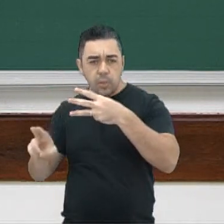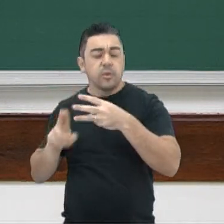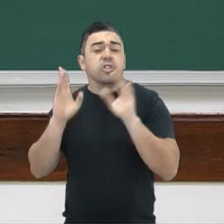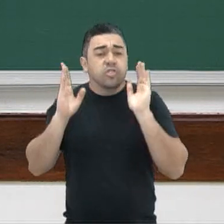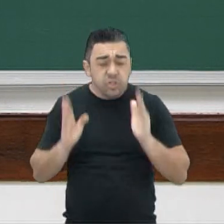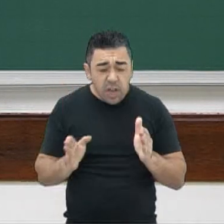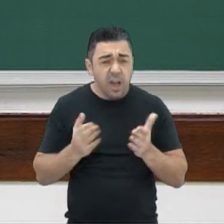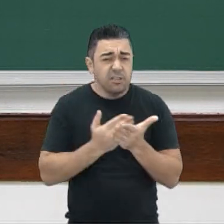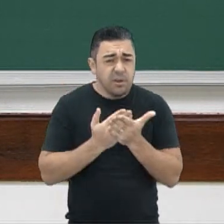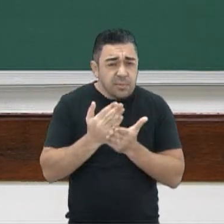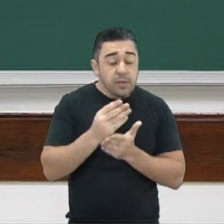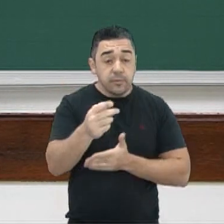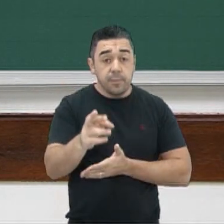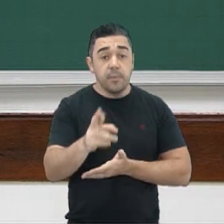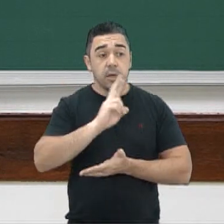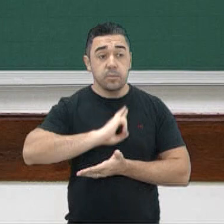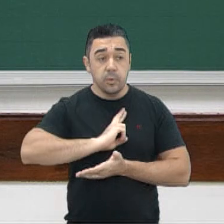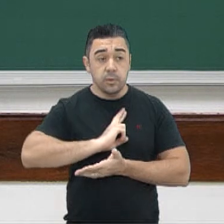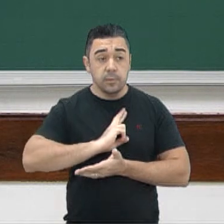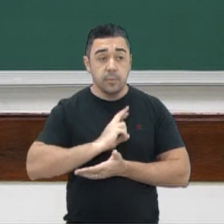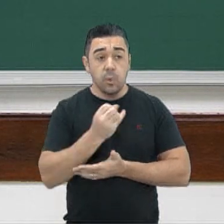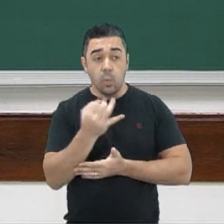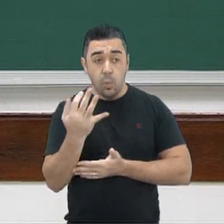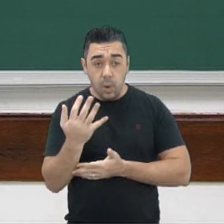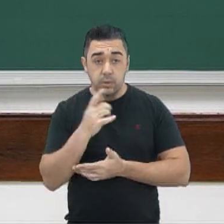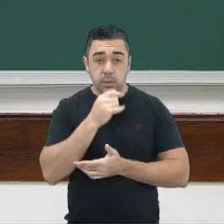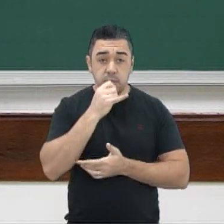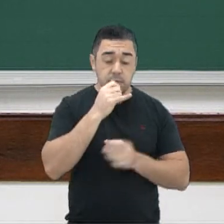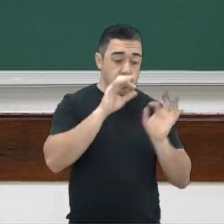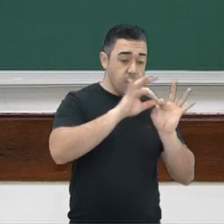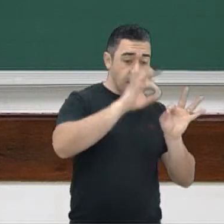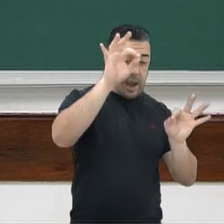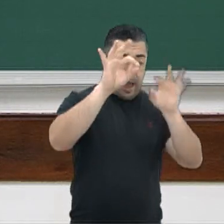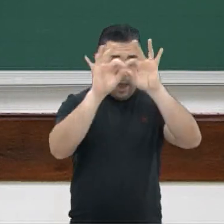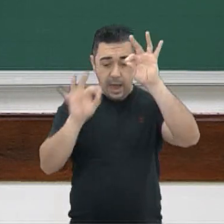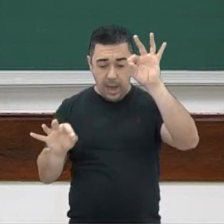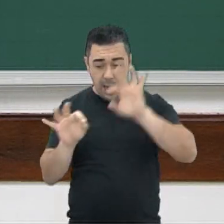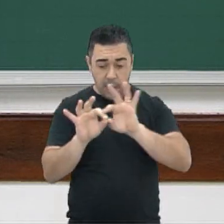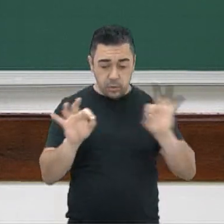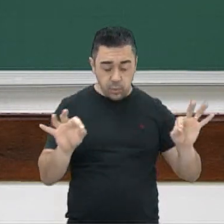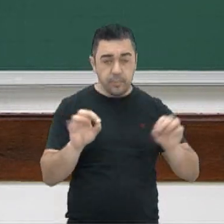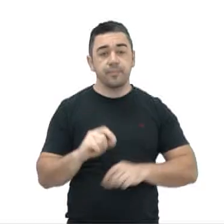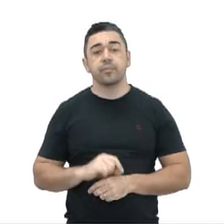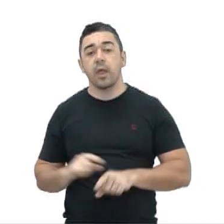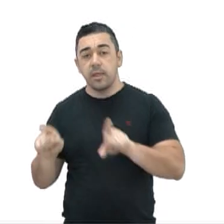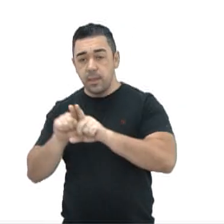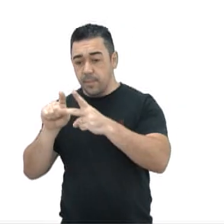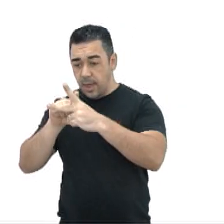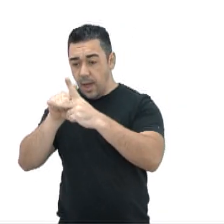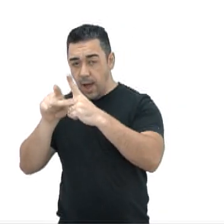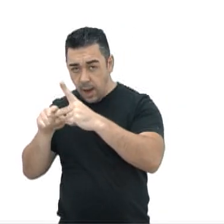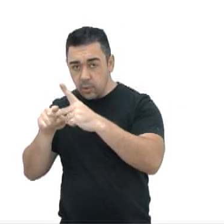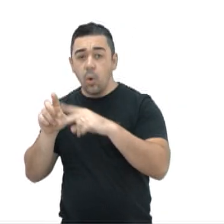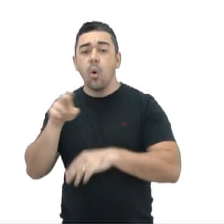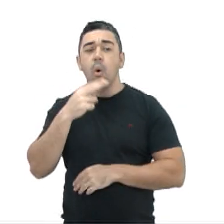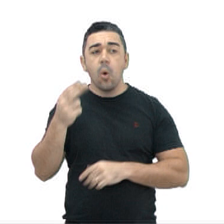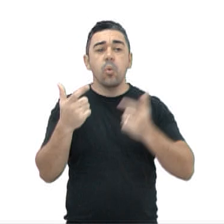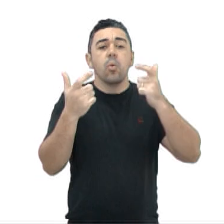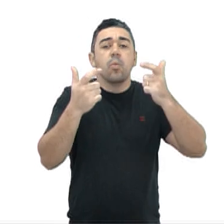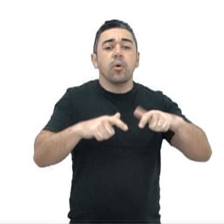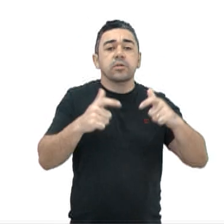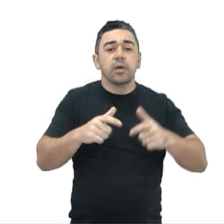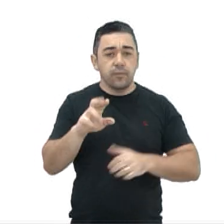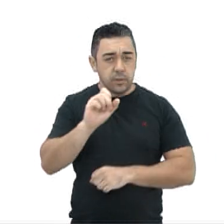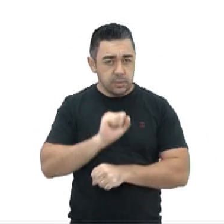passada e vocês vão me responder quanto aos seus lados e ângulos ou quanto à sua posição. Eu vou esperar para